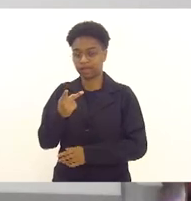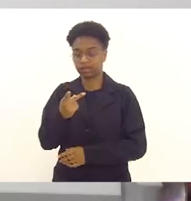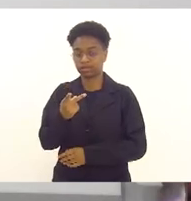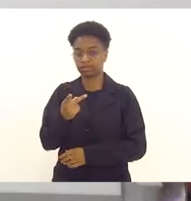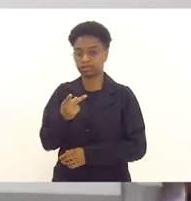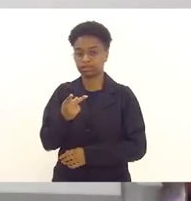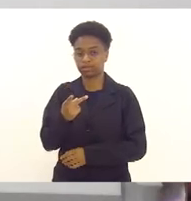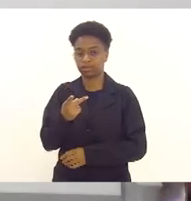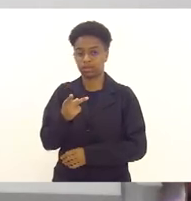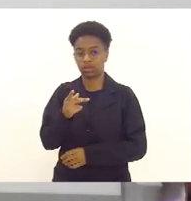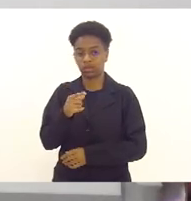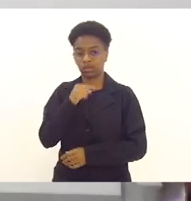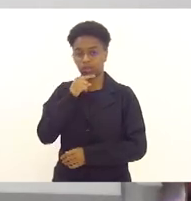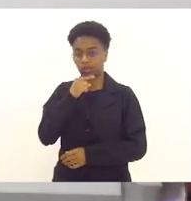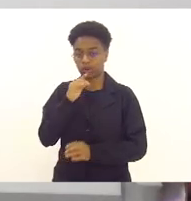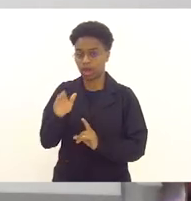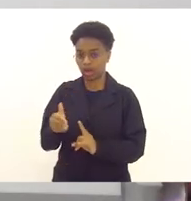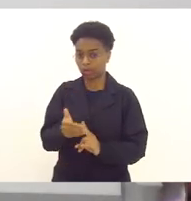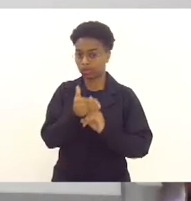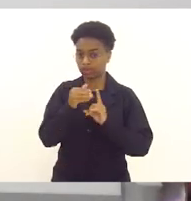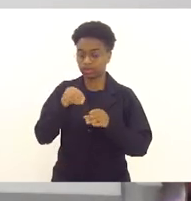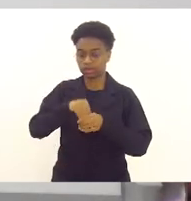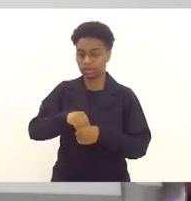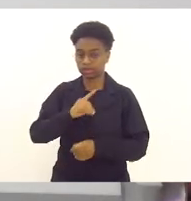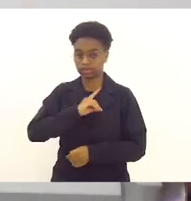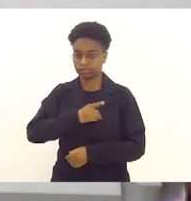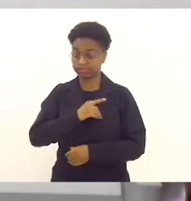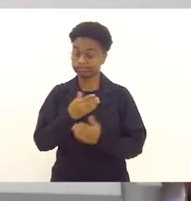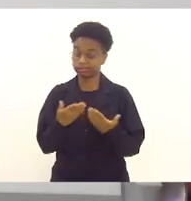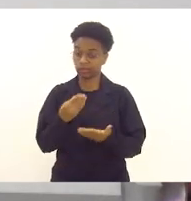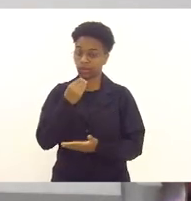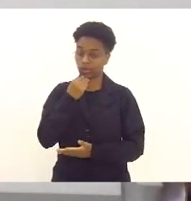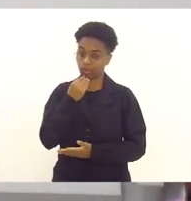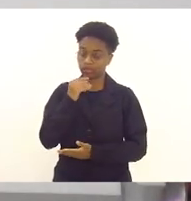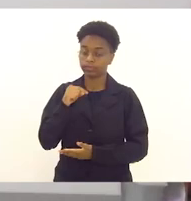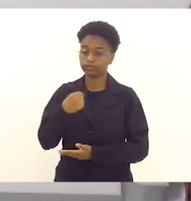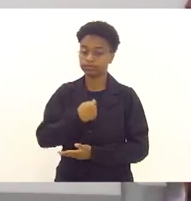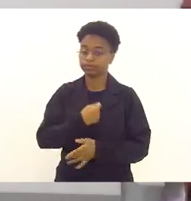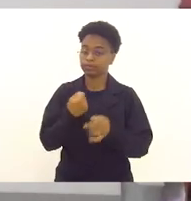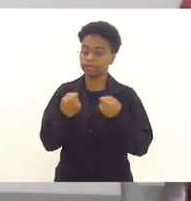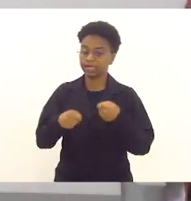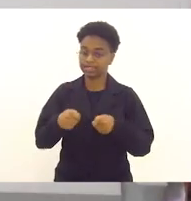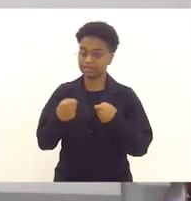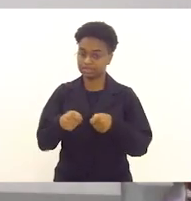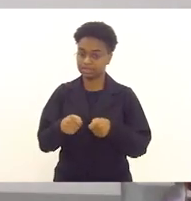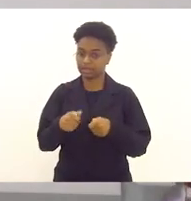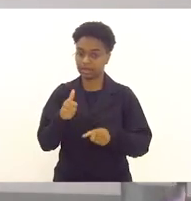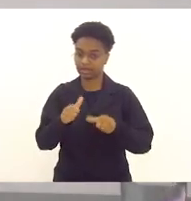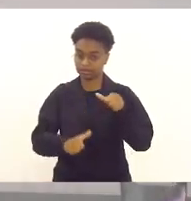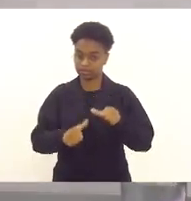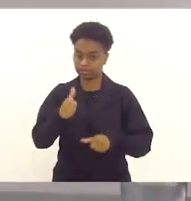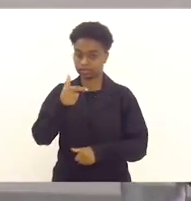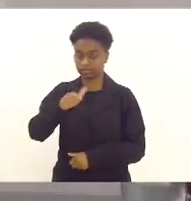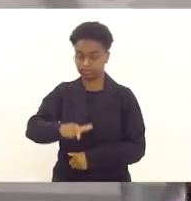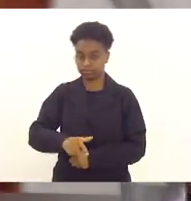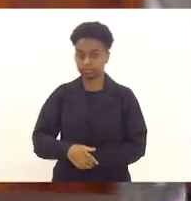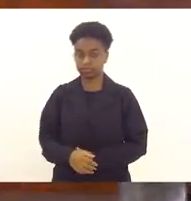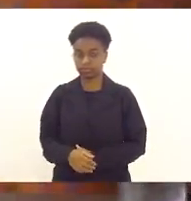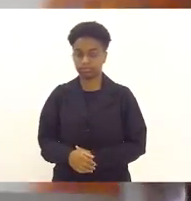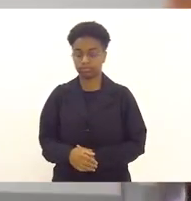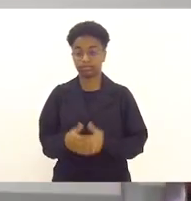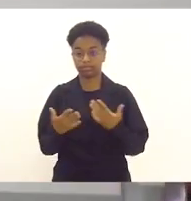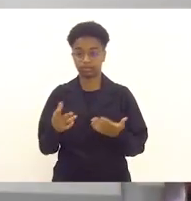foram acolhidas nessa delegacia é óbvio que a gente precisa é rever e aí a